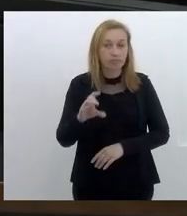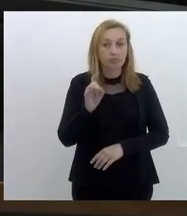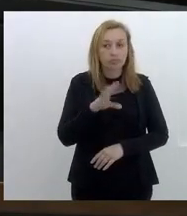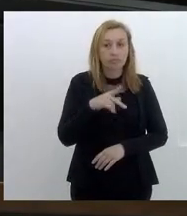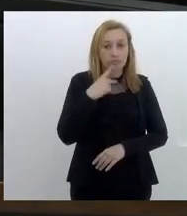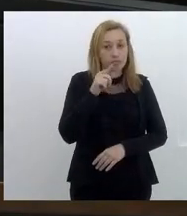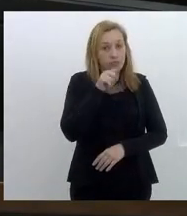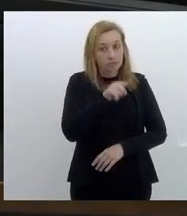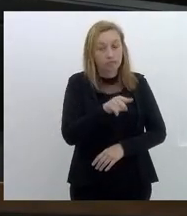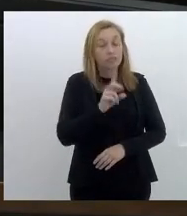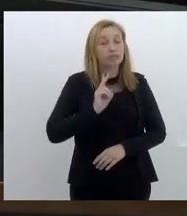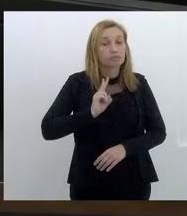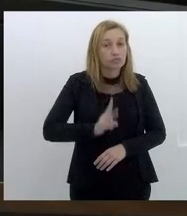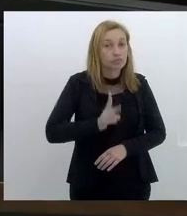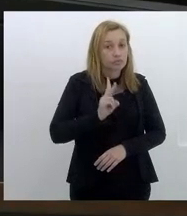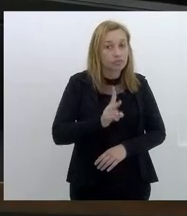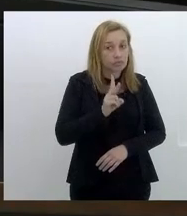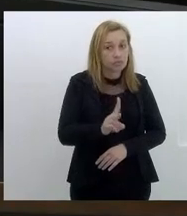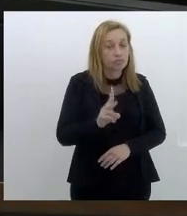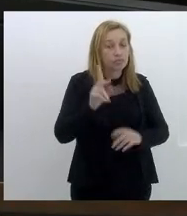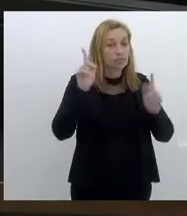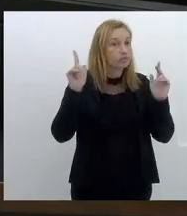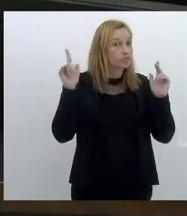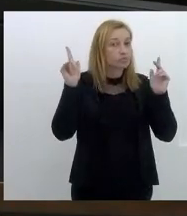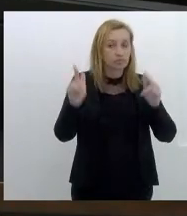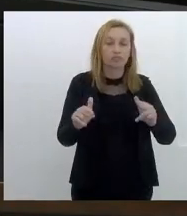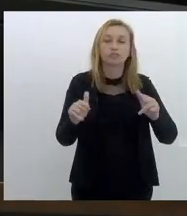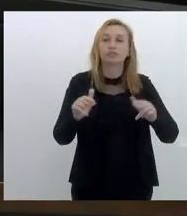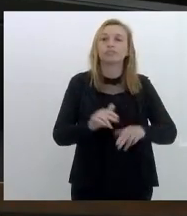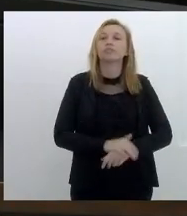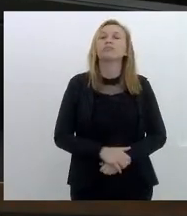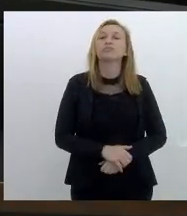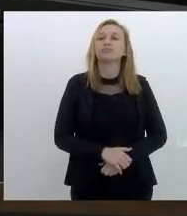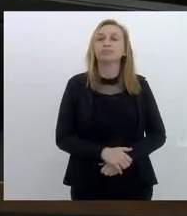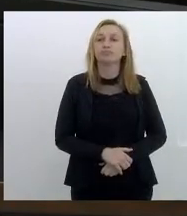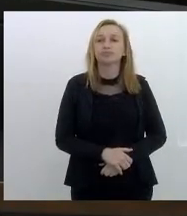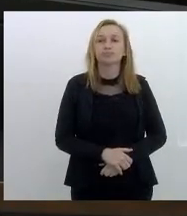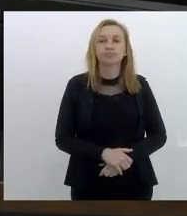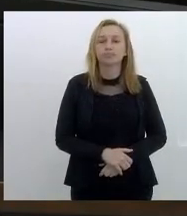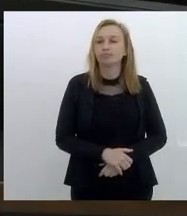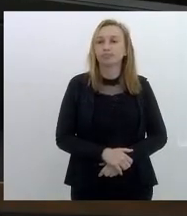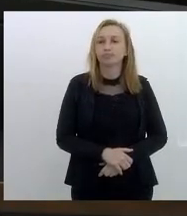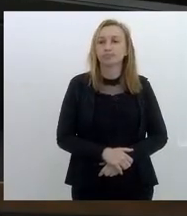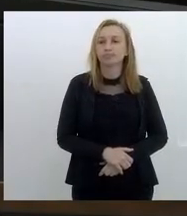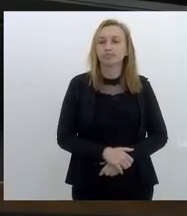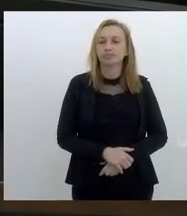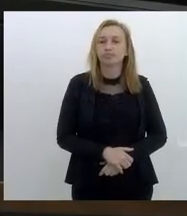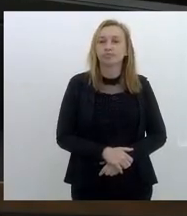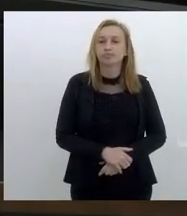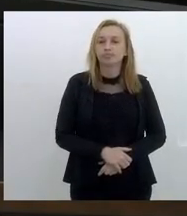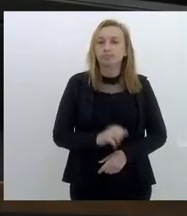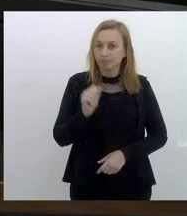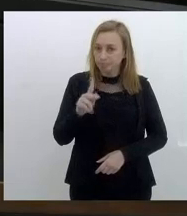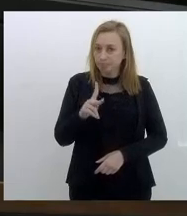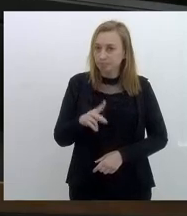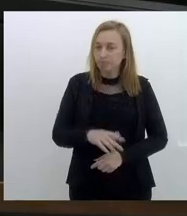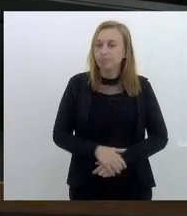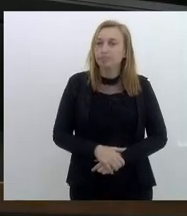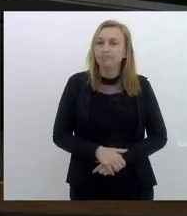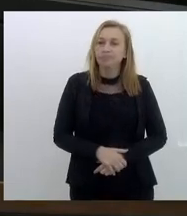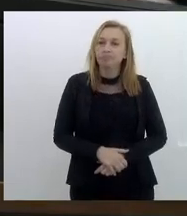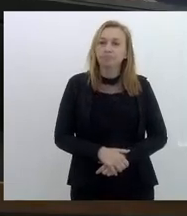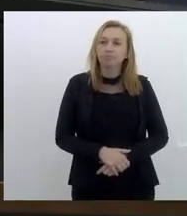dizendo lá que continua mesmo a situação tá não está isso na pegue ok